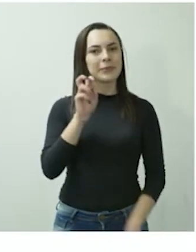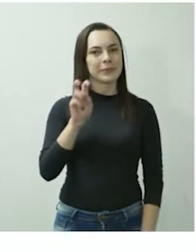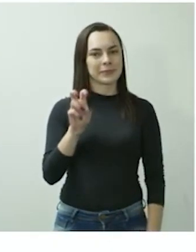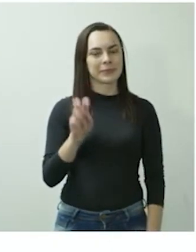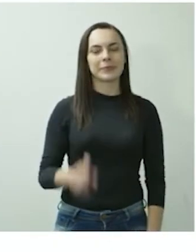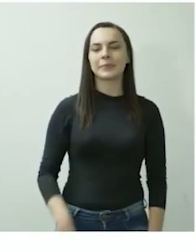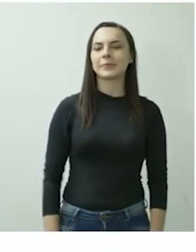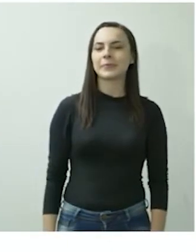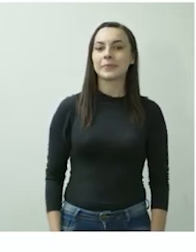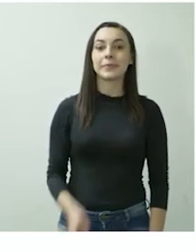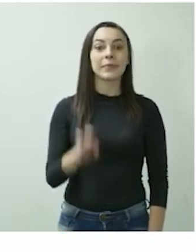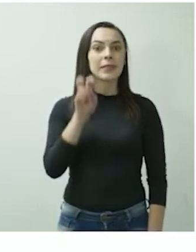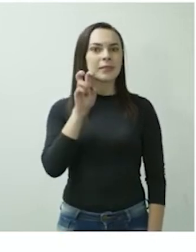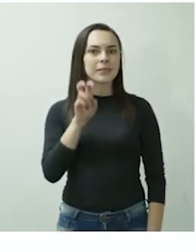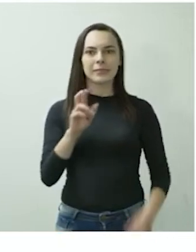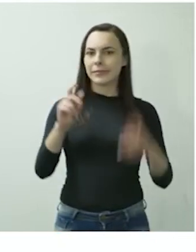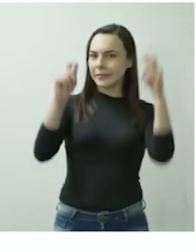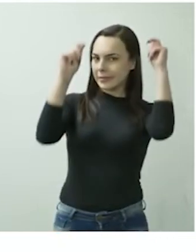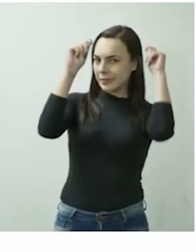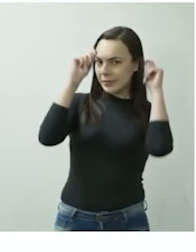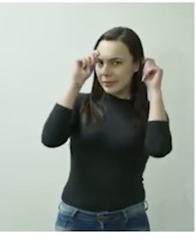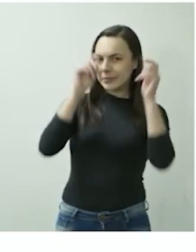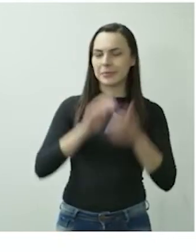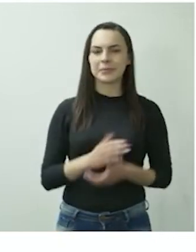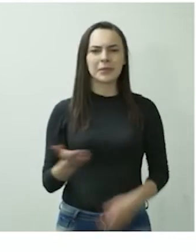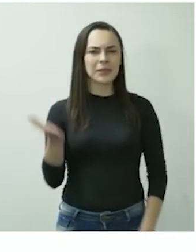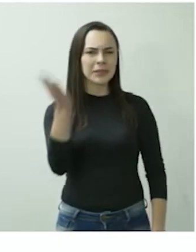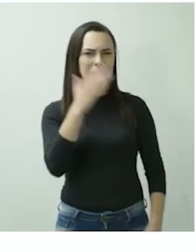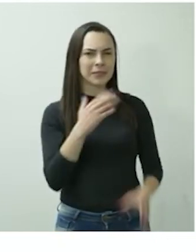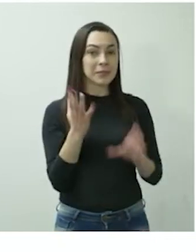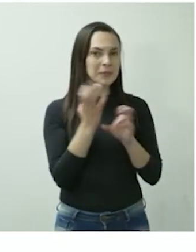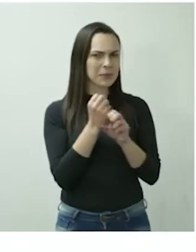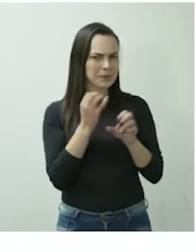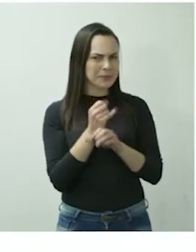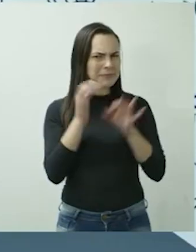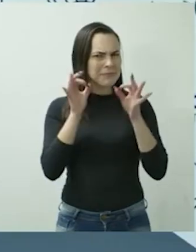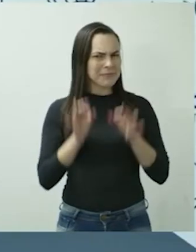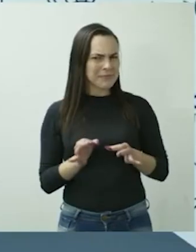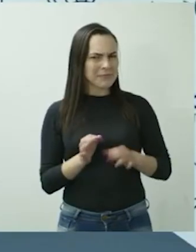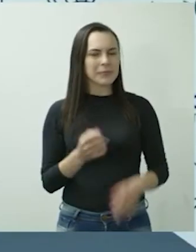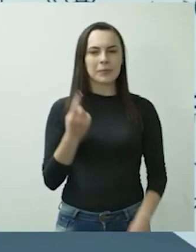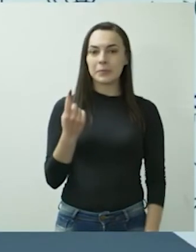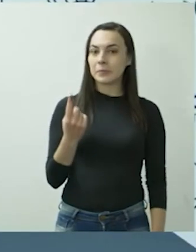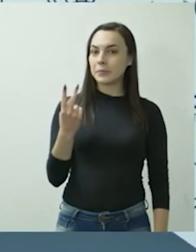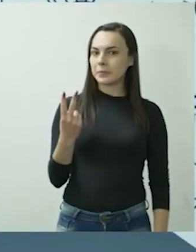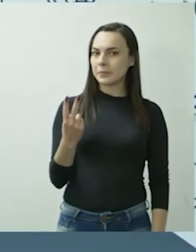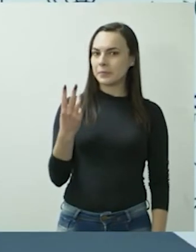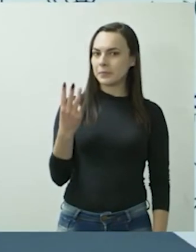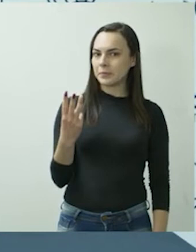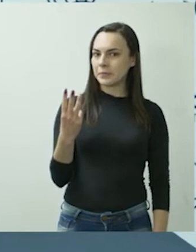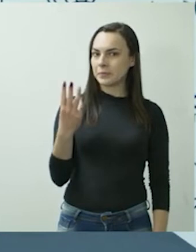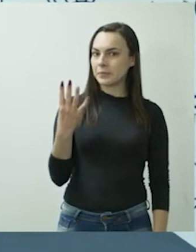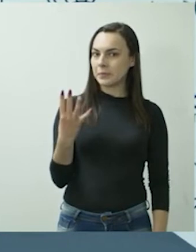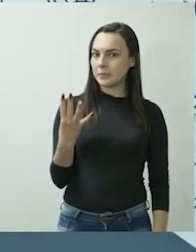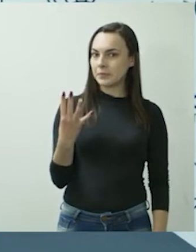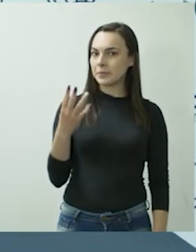5. 5 chapéus. Vamos contar aqui para a gente ter essa certeza?